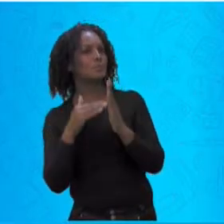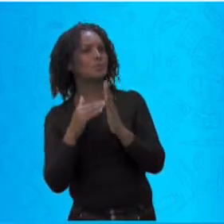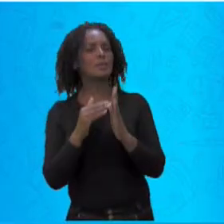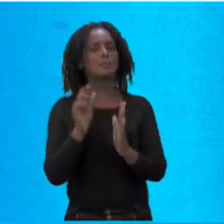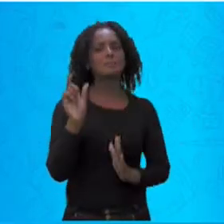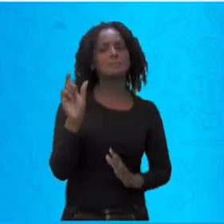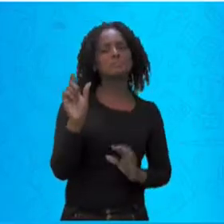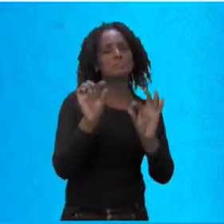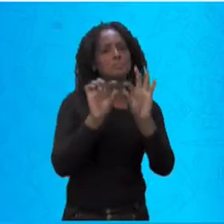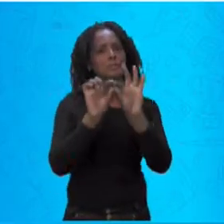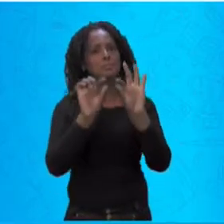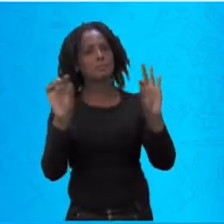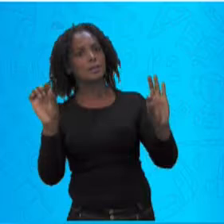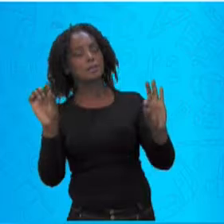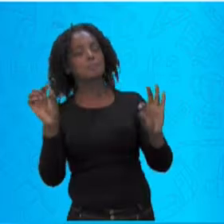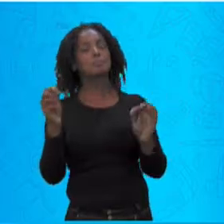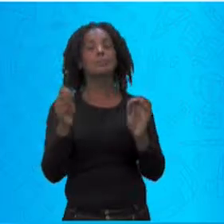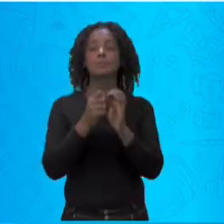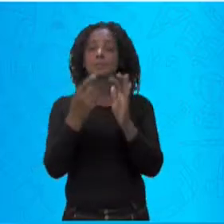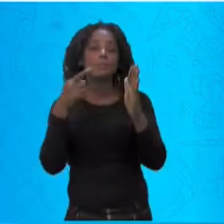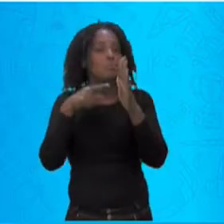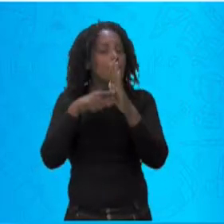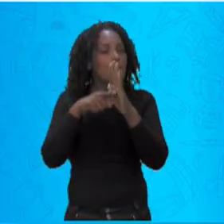da frase para fazer uma